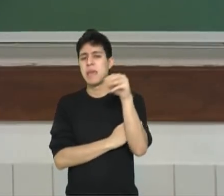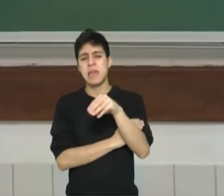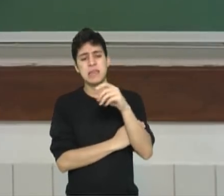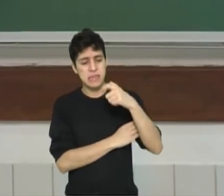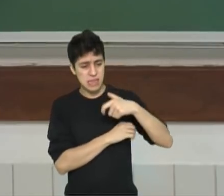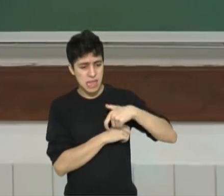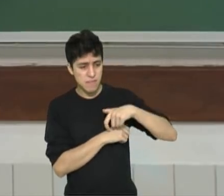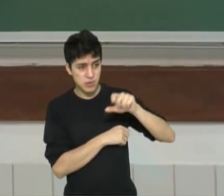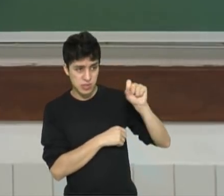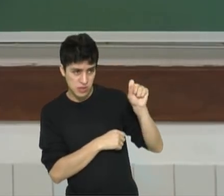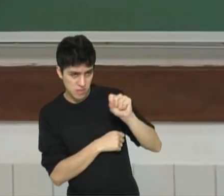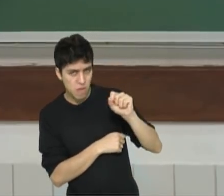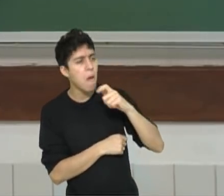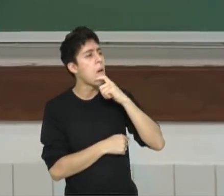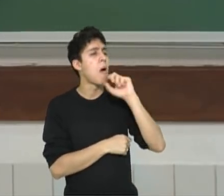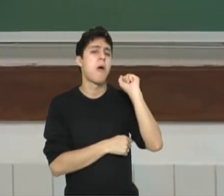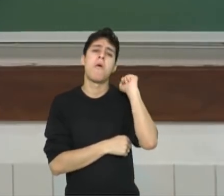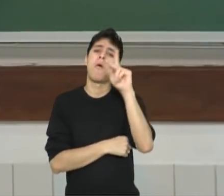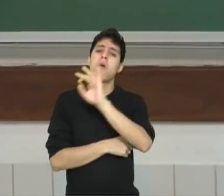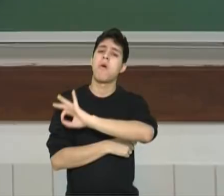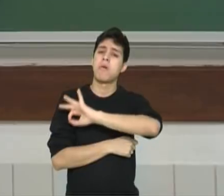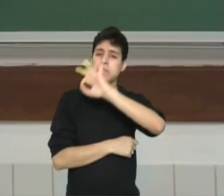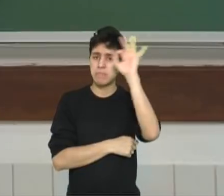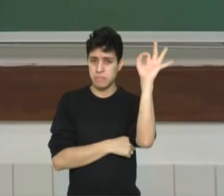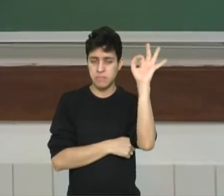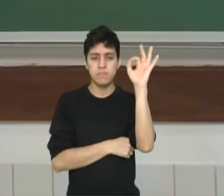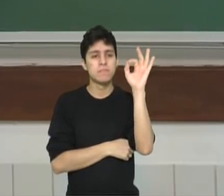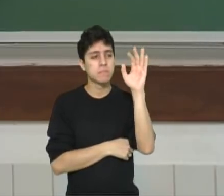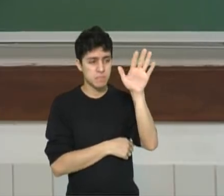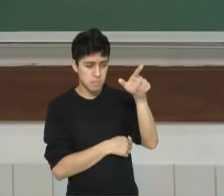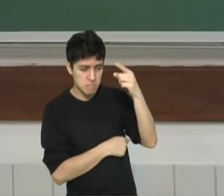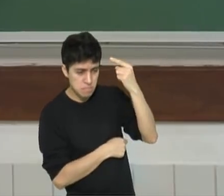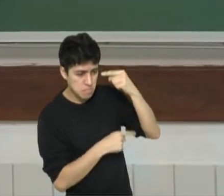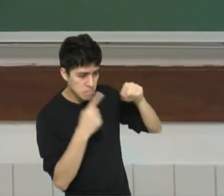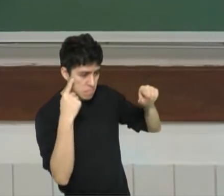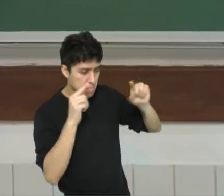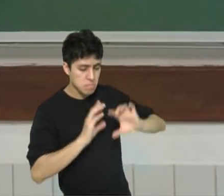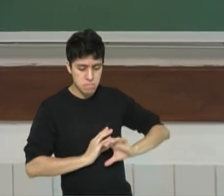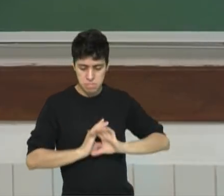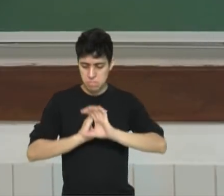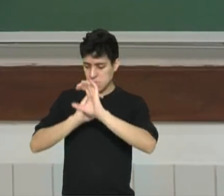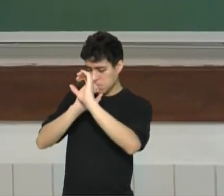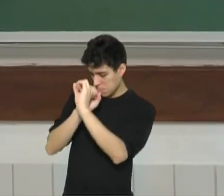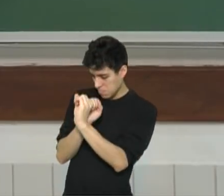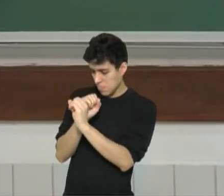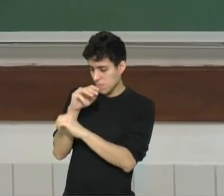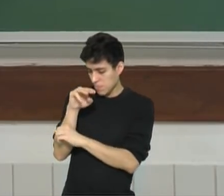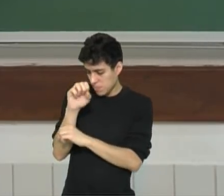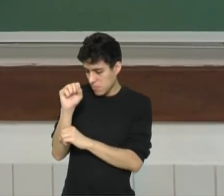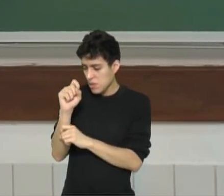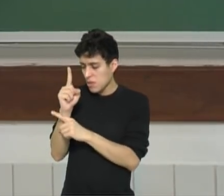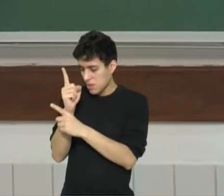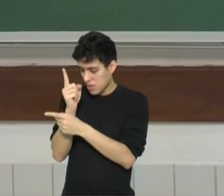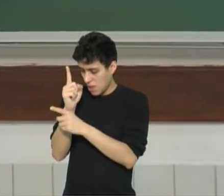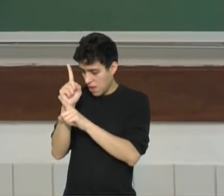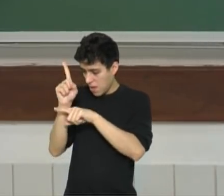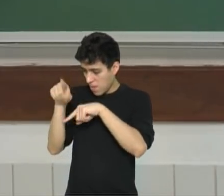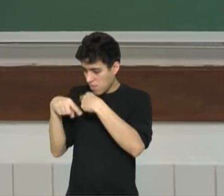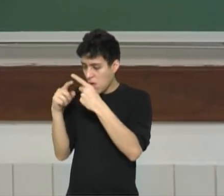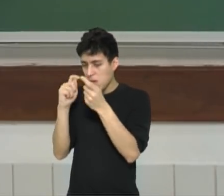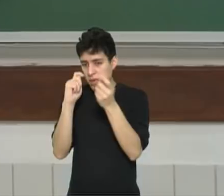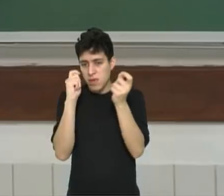em segundos, ótimo! Descobre a velocidade média primeiro em metro por segundo. E aí depois é